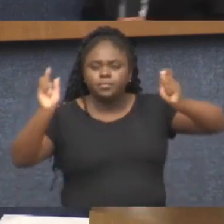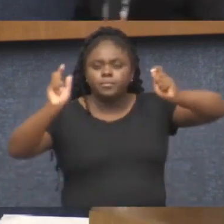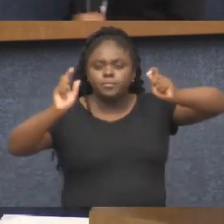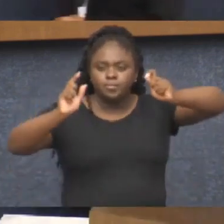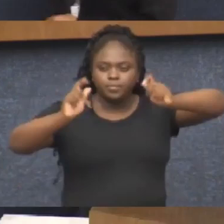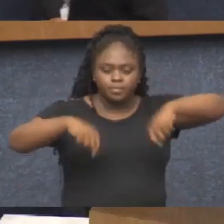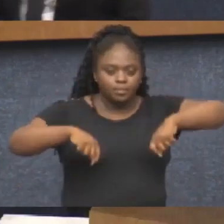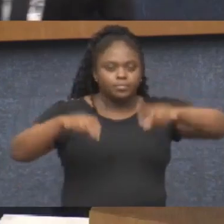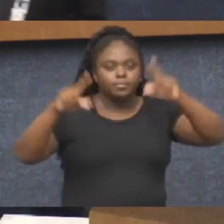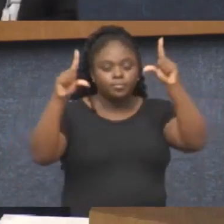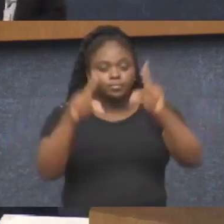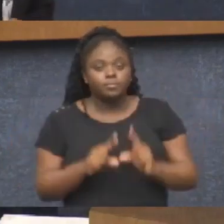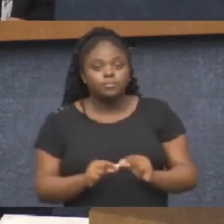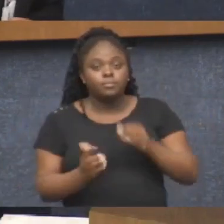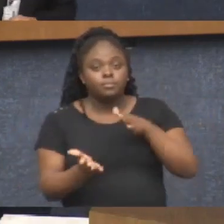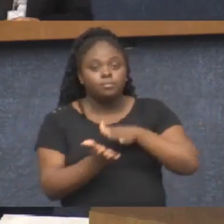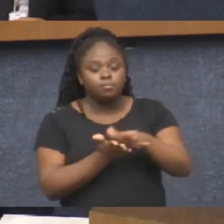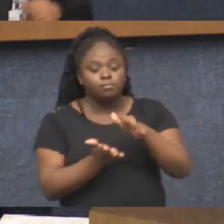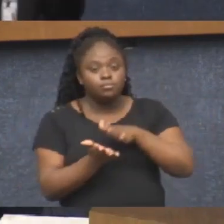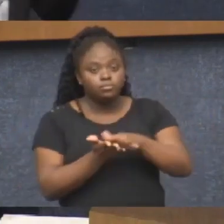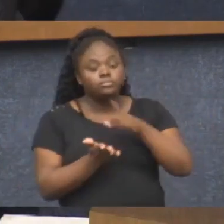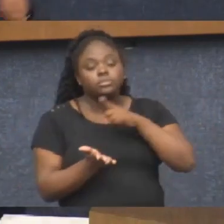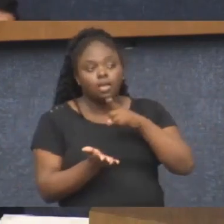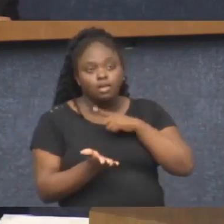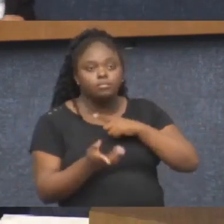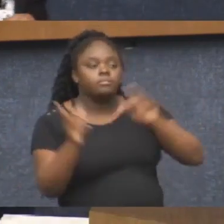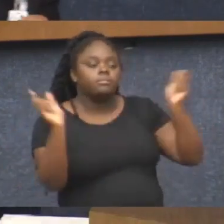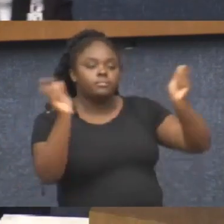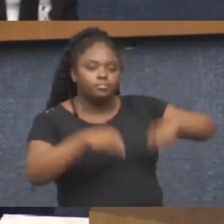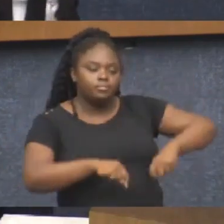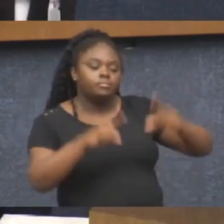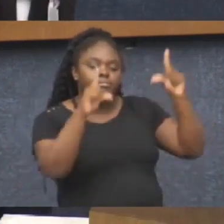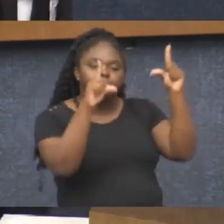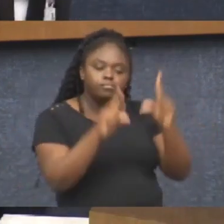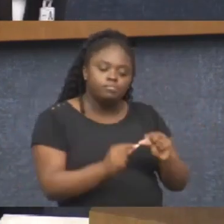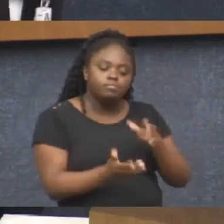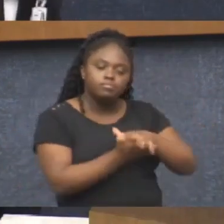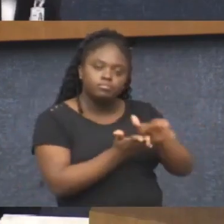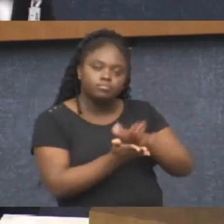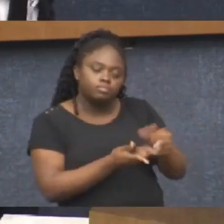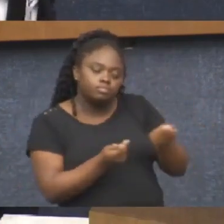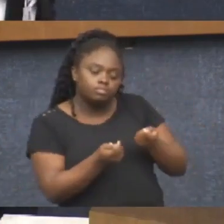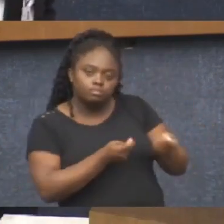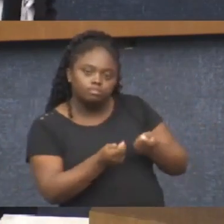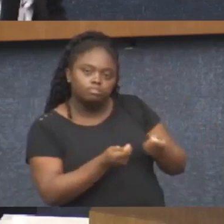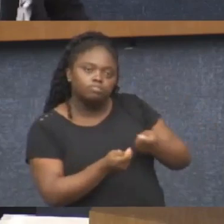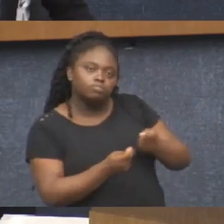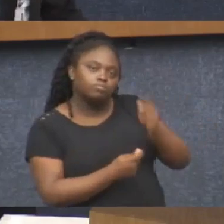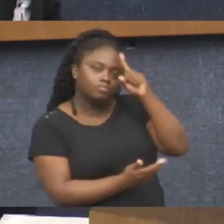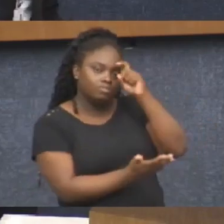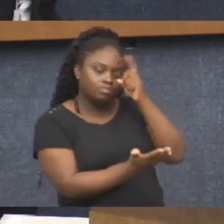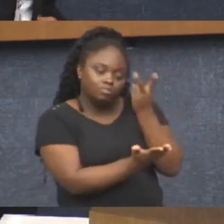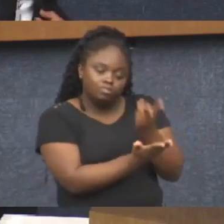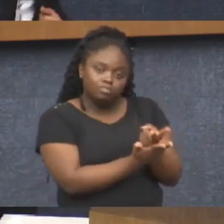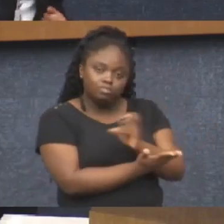O potencial de redução no gasto das internações, há um potencial, né, de redução, de economia no gasto com as internações se a gente concentrar médicos